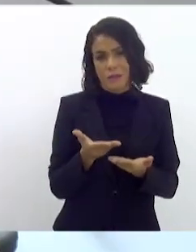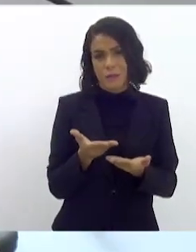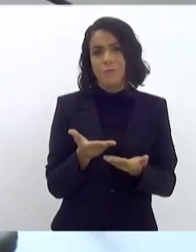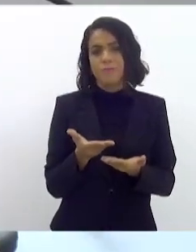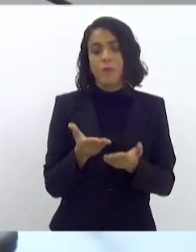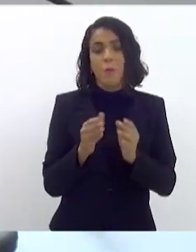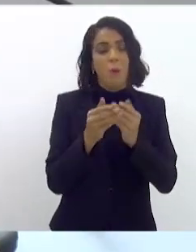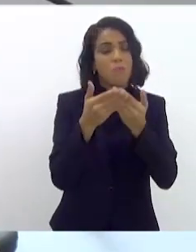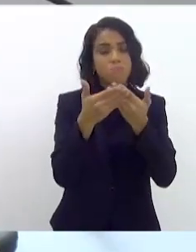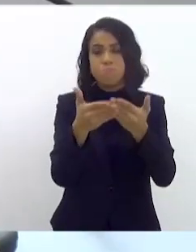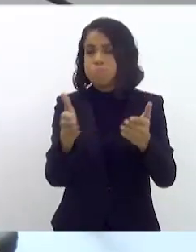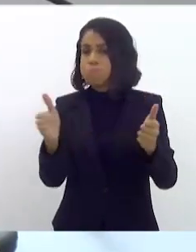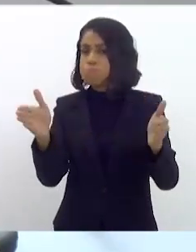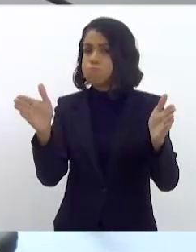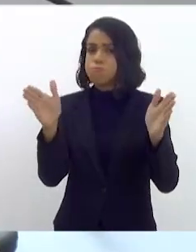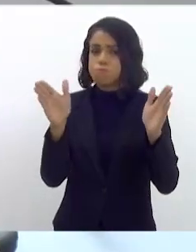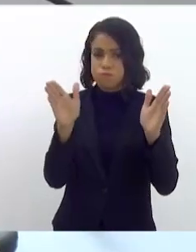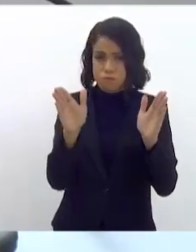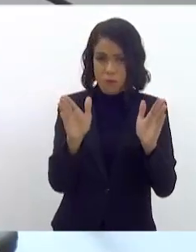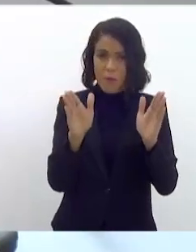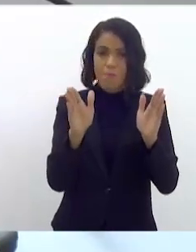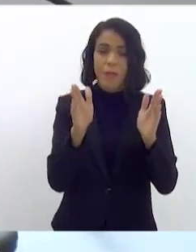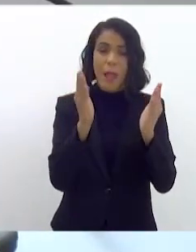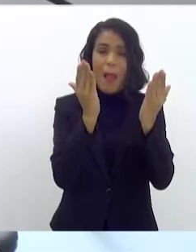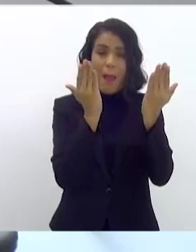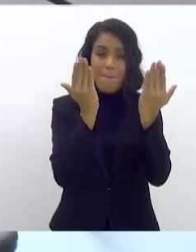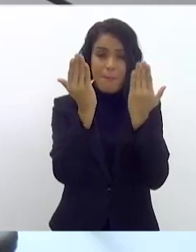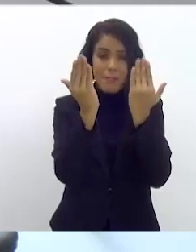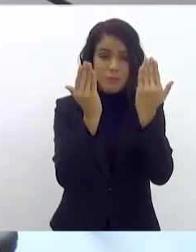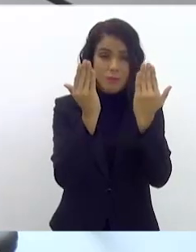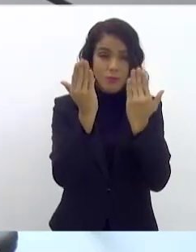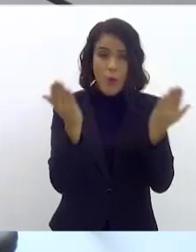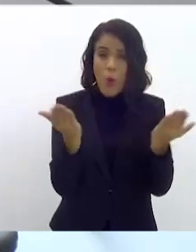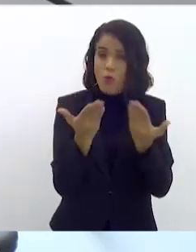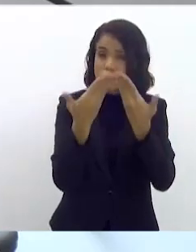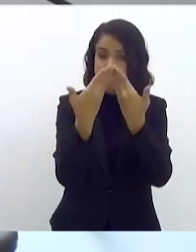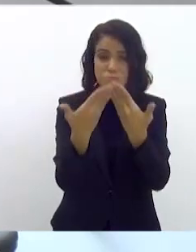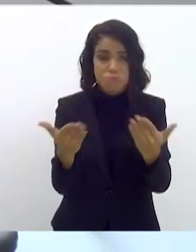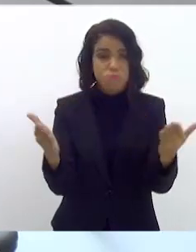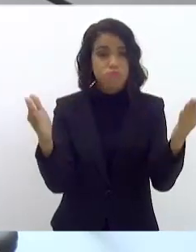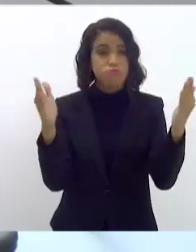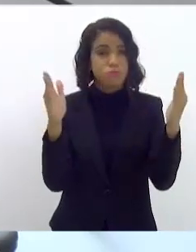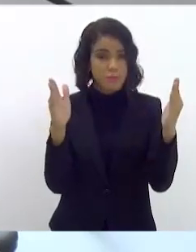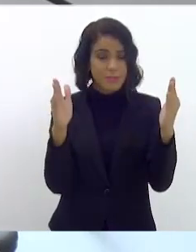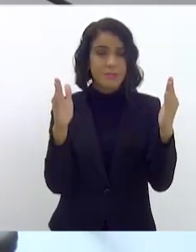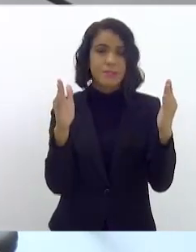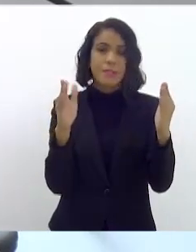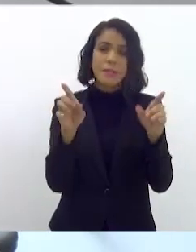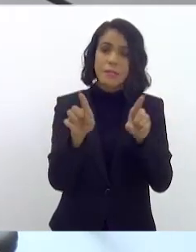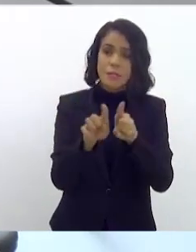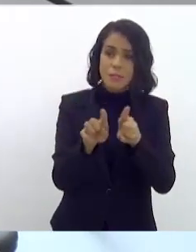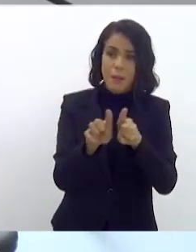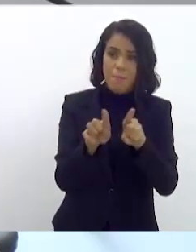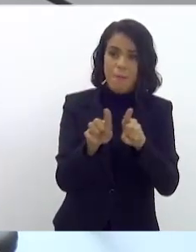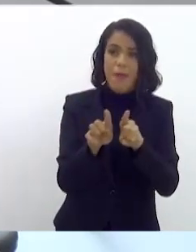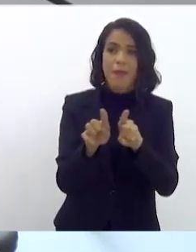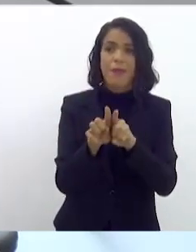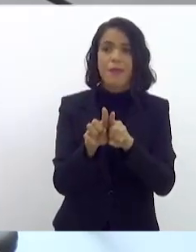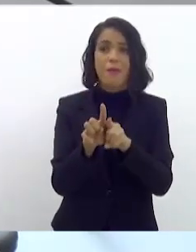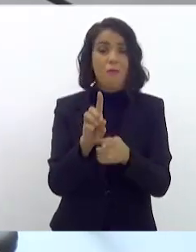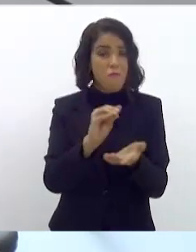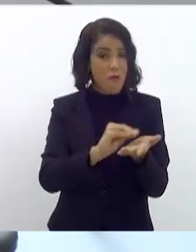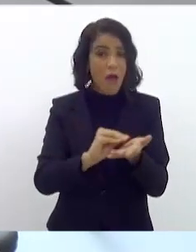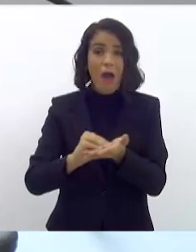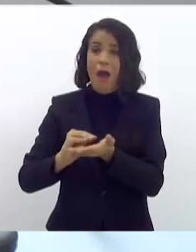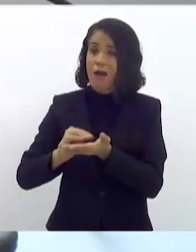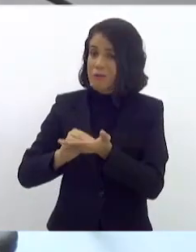uma ampla... a psicologia hoje está sendo amplamente acessada, inclusive até com falta de vagas. Já